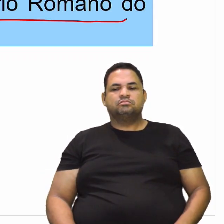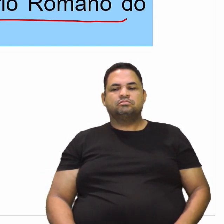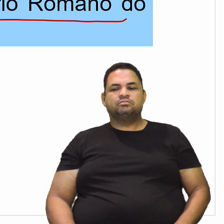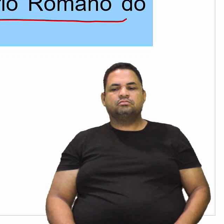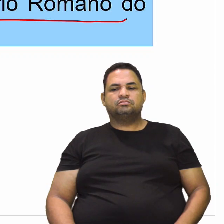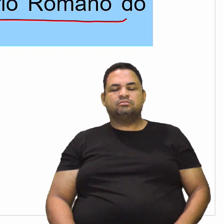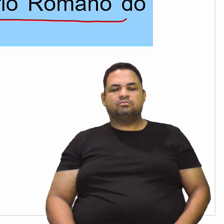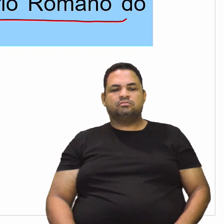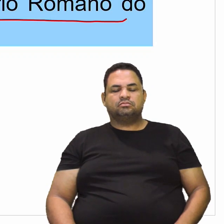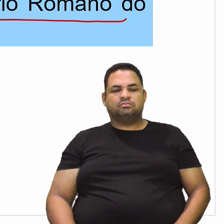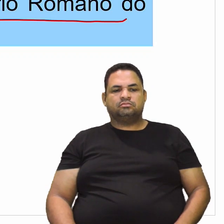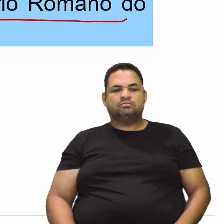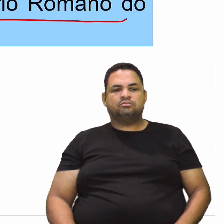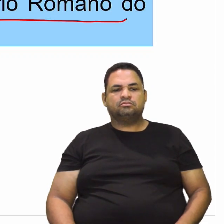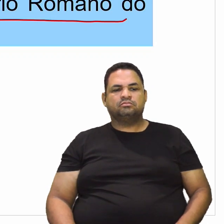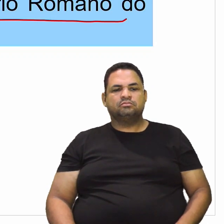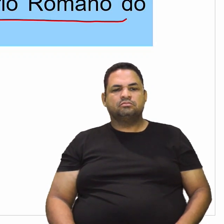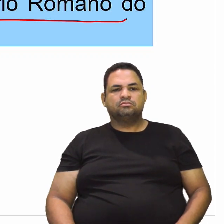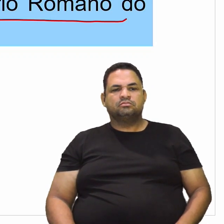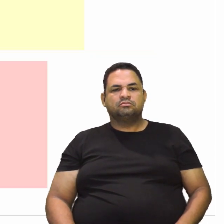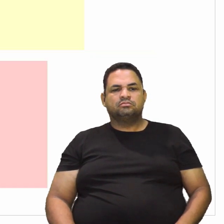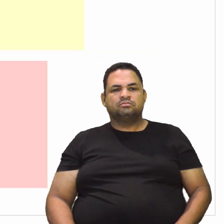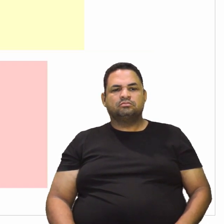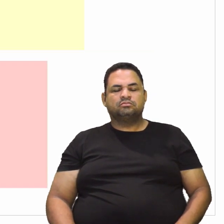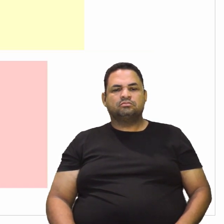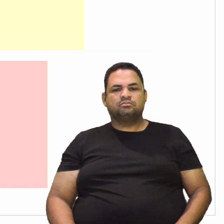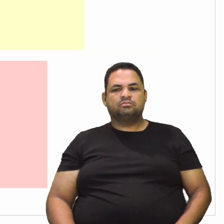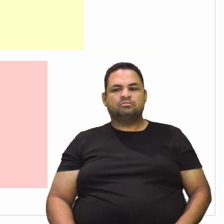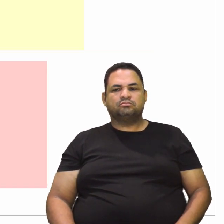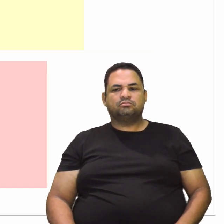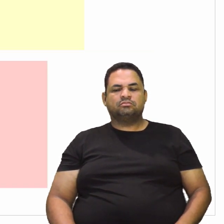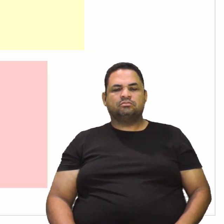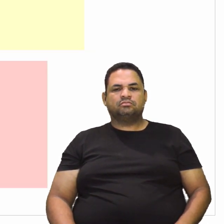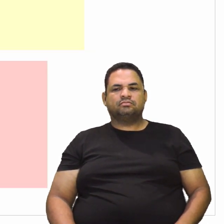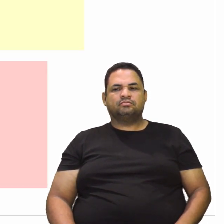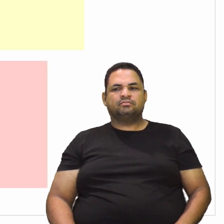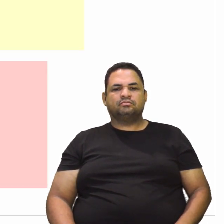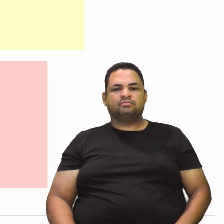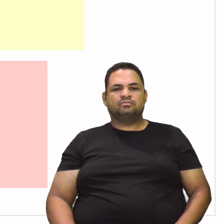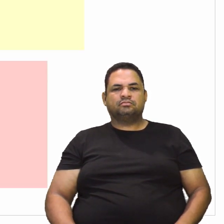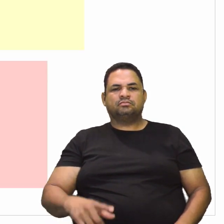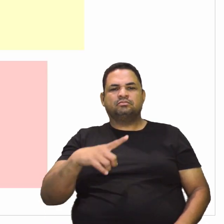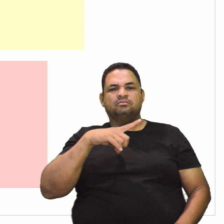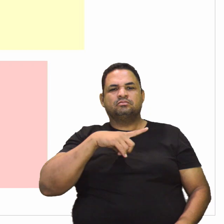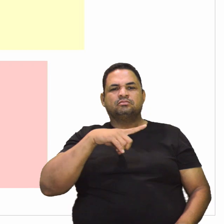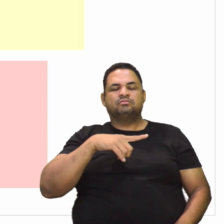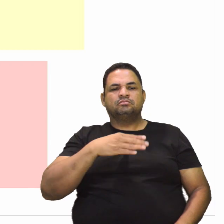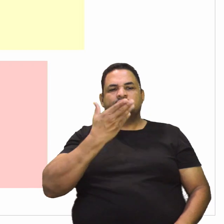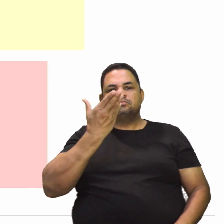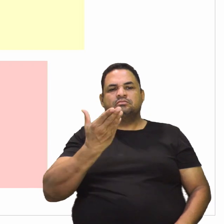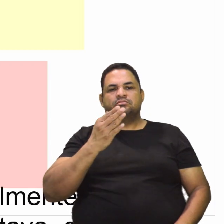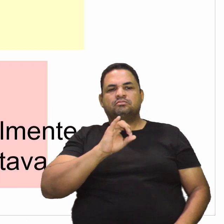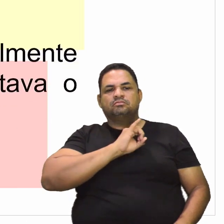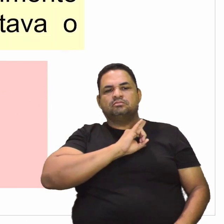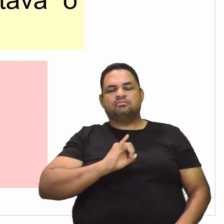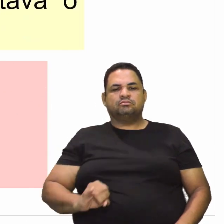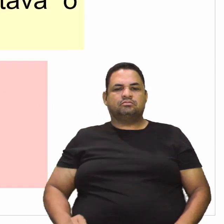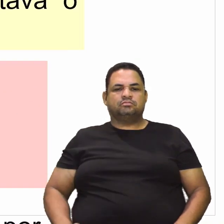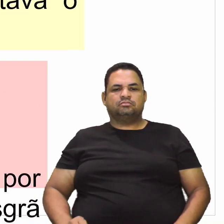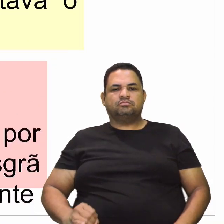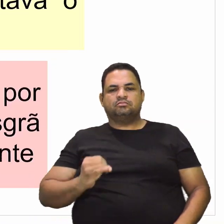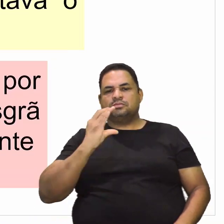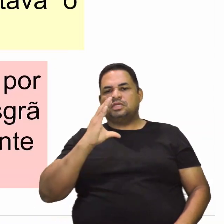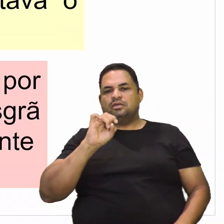Nessa sequência, olha lá. Aí, eu tenho o Império